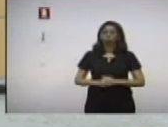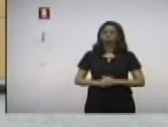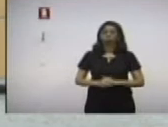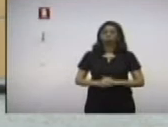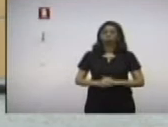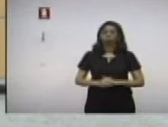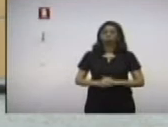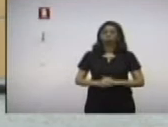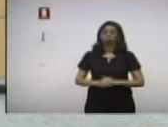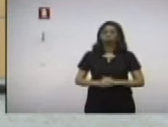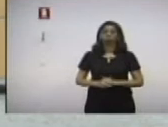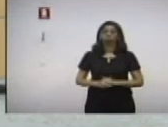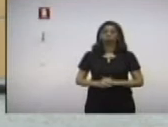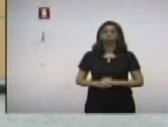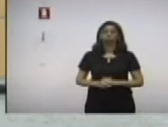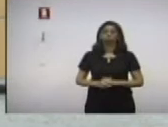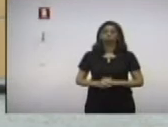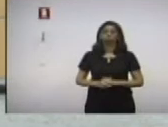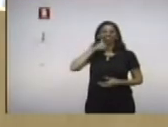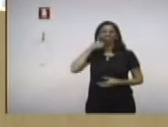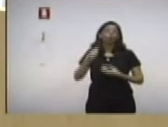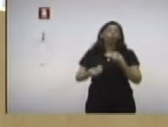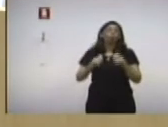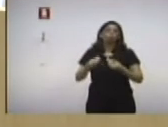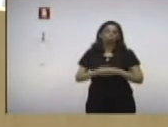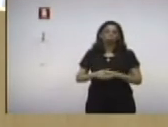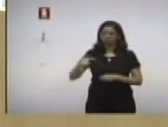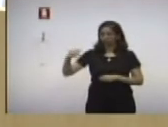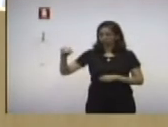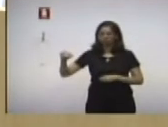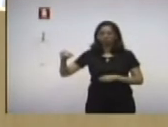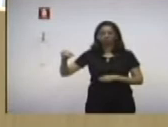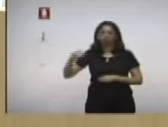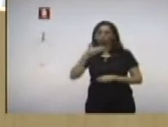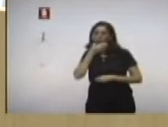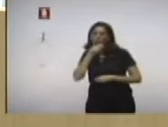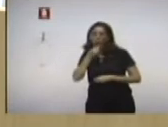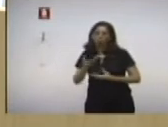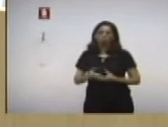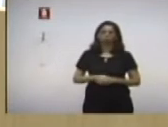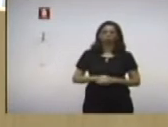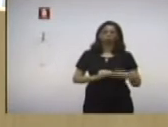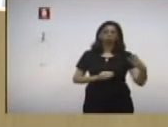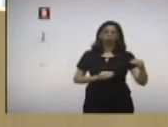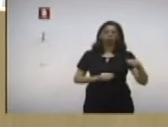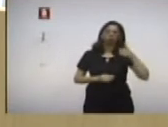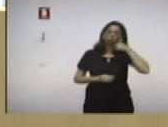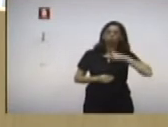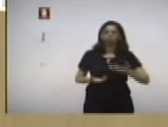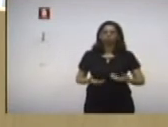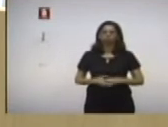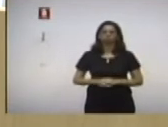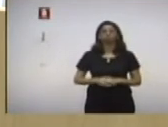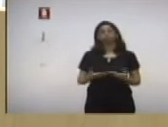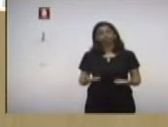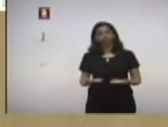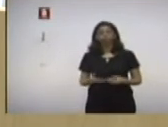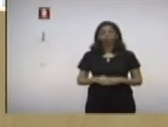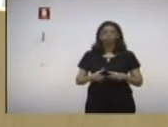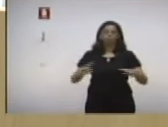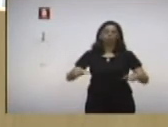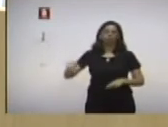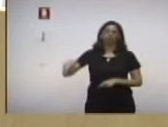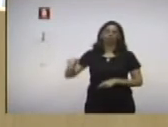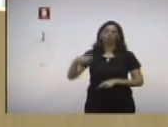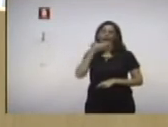teria que ser de um sexo trinta por cento de outro mas sempre os setenta por cento é preenchido por homem e nunca